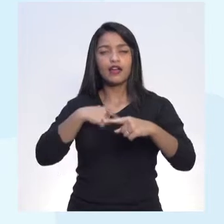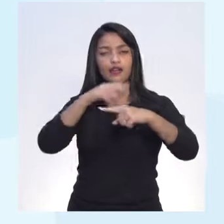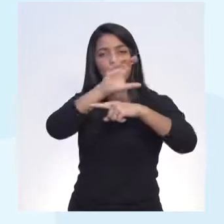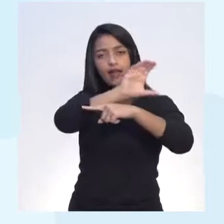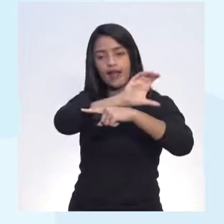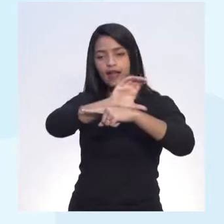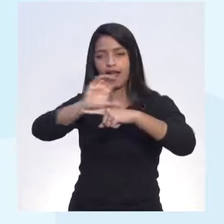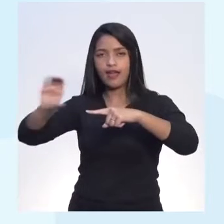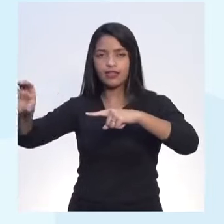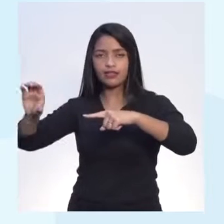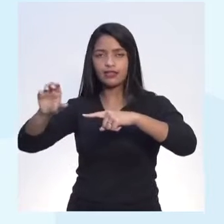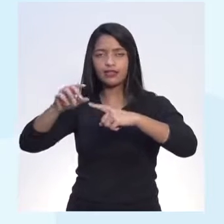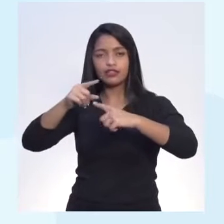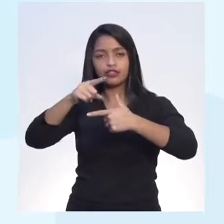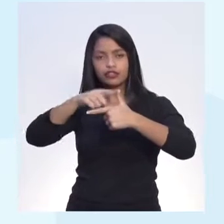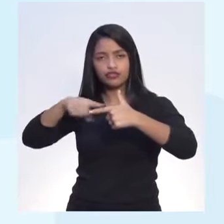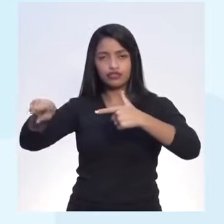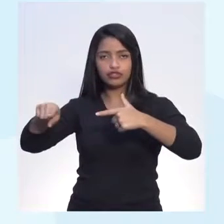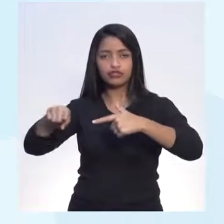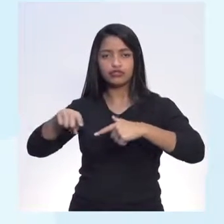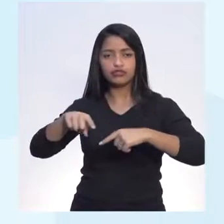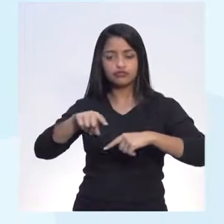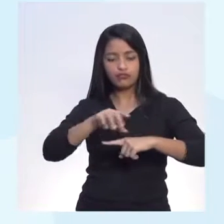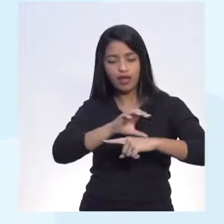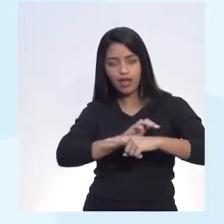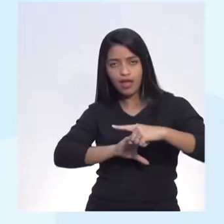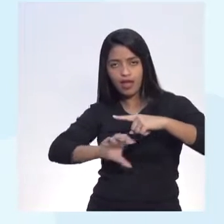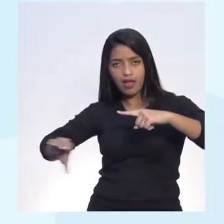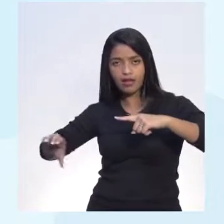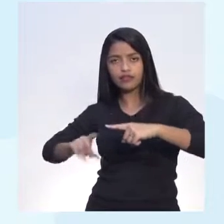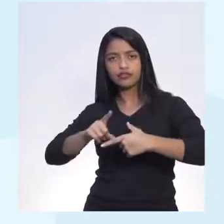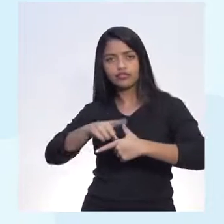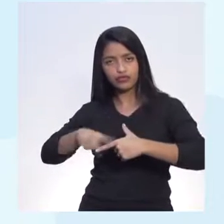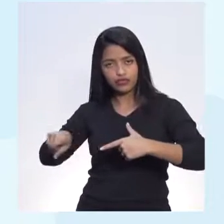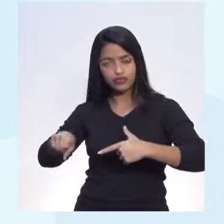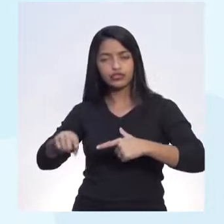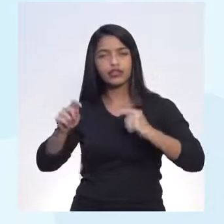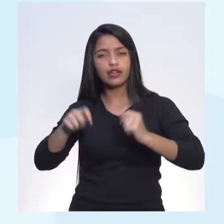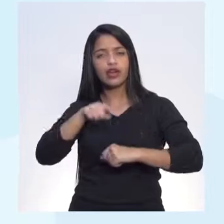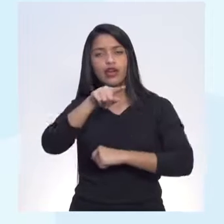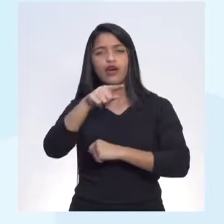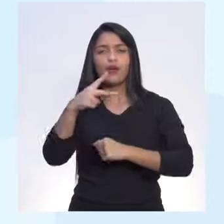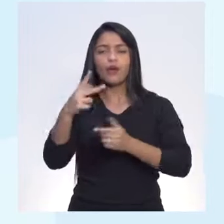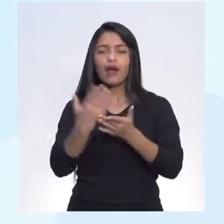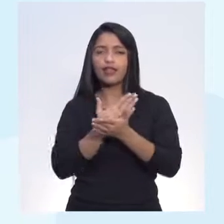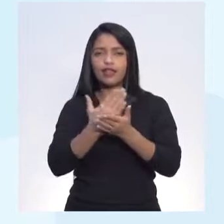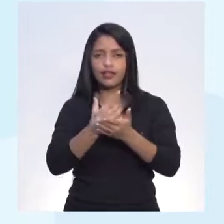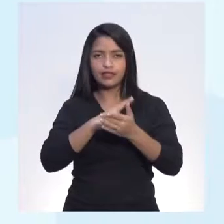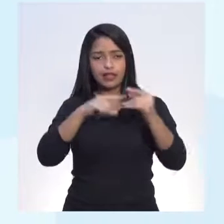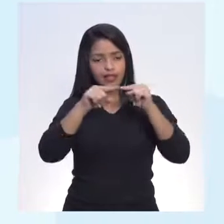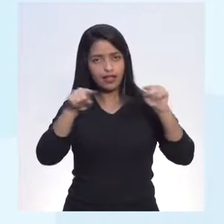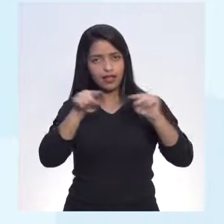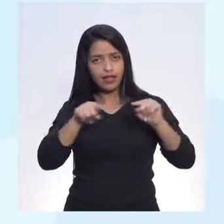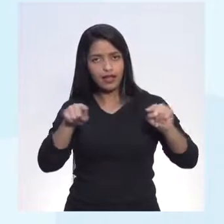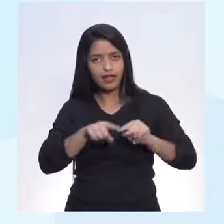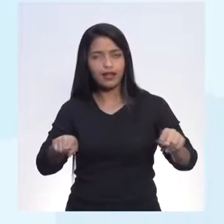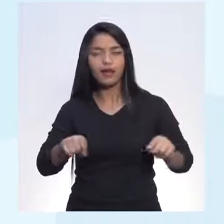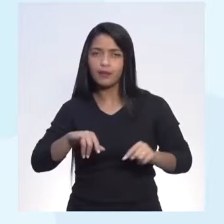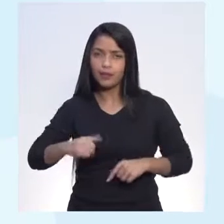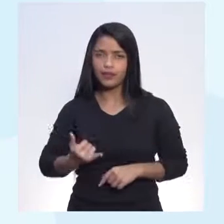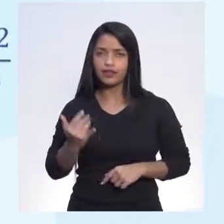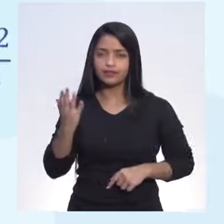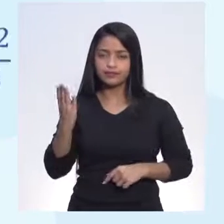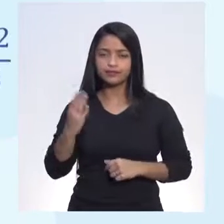ali na reta. Até a linha do caderno vocês podem utilizar para isso. Então, o que eu faço? 12 dividido por 5,